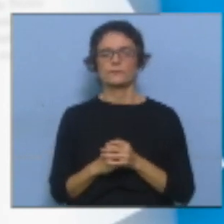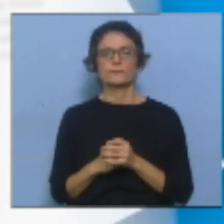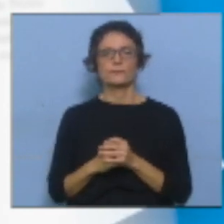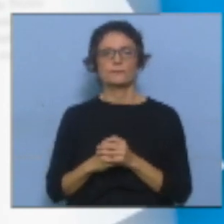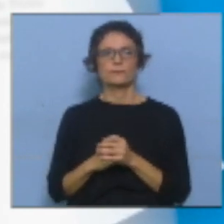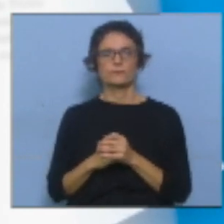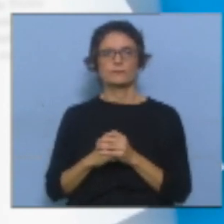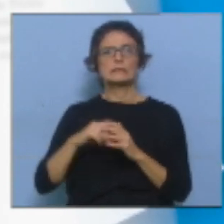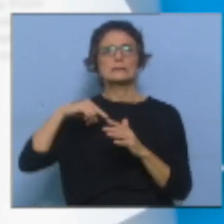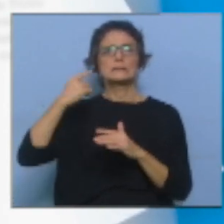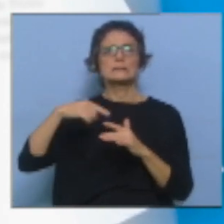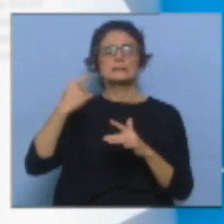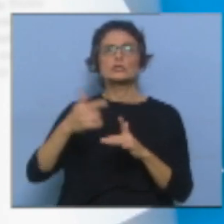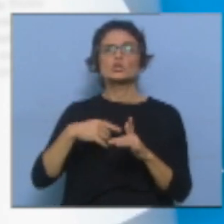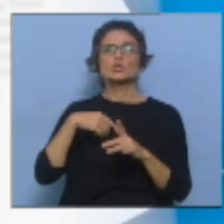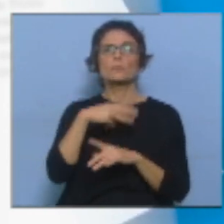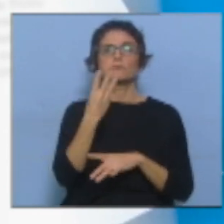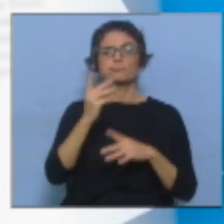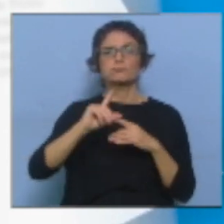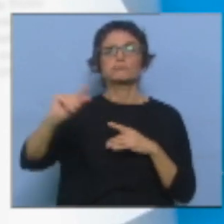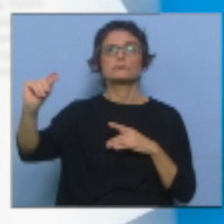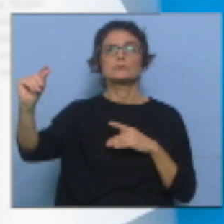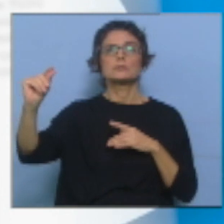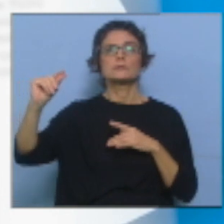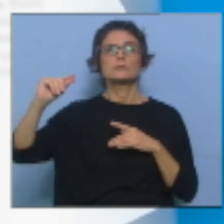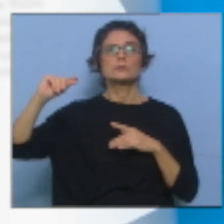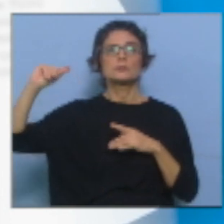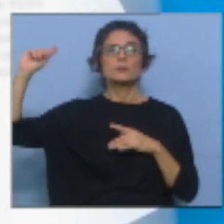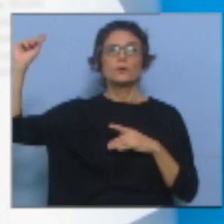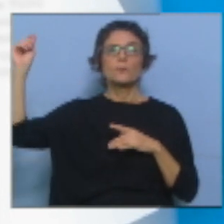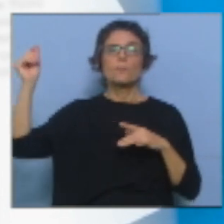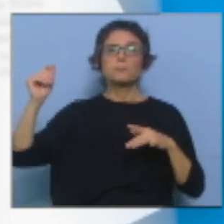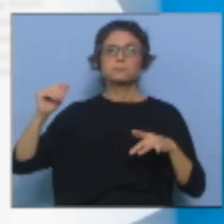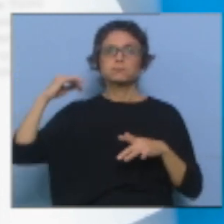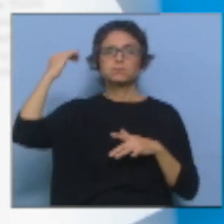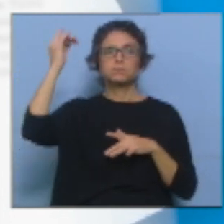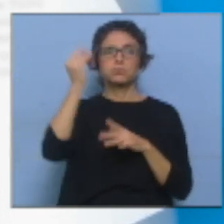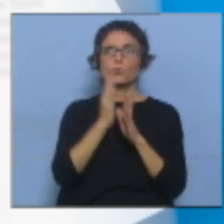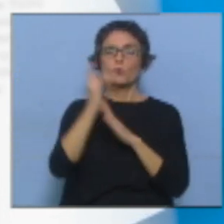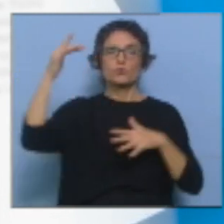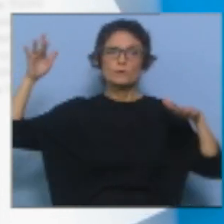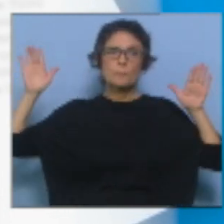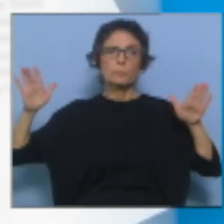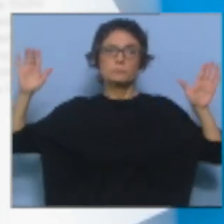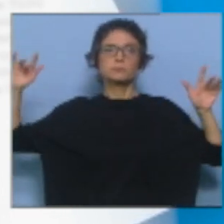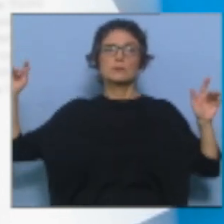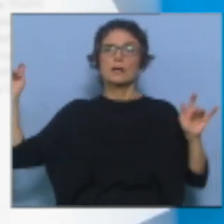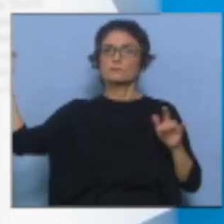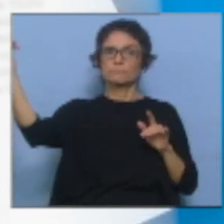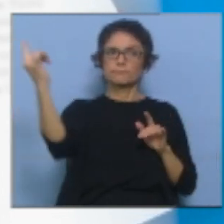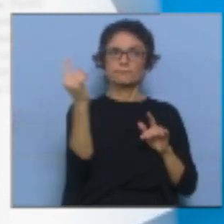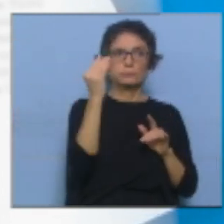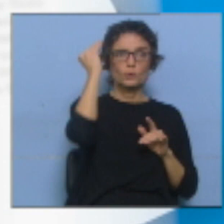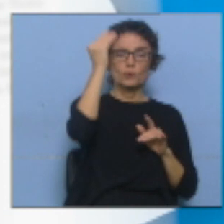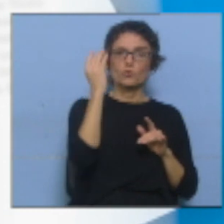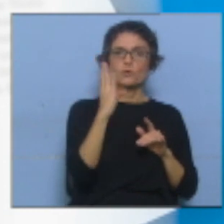Depois dos magos partirem, o anjo do Senhor apareceu em sonhos a José e disse-lhe: Levanta-te, toma o menino e sua mãe